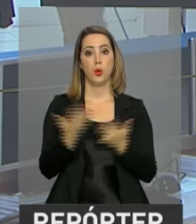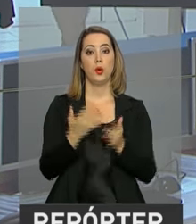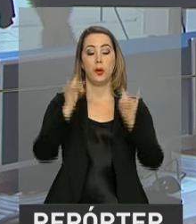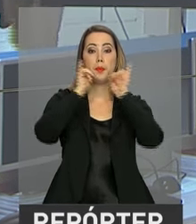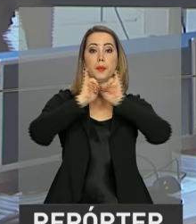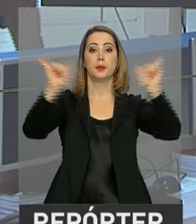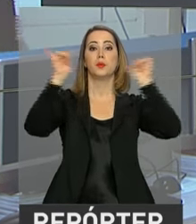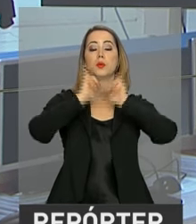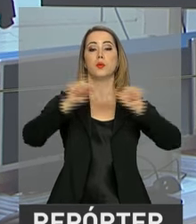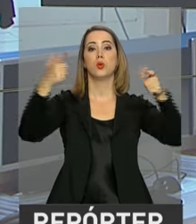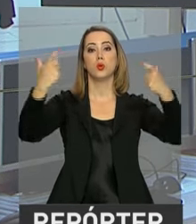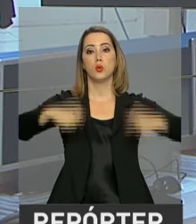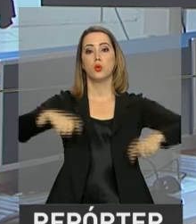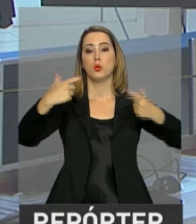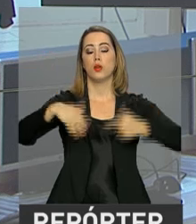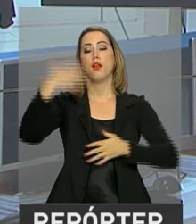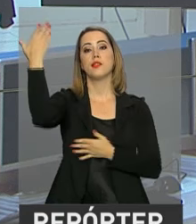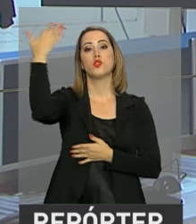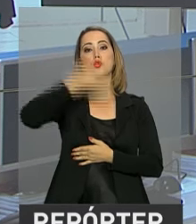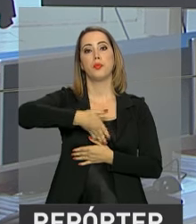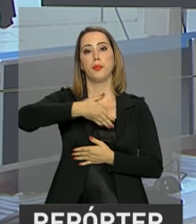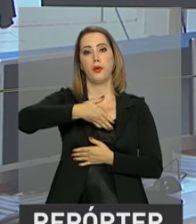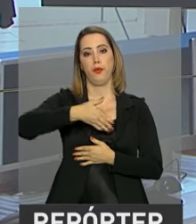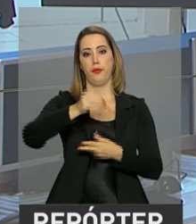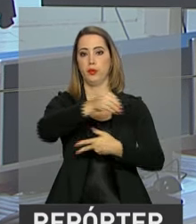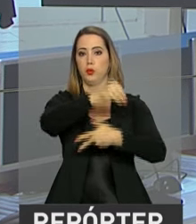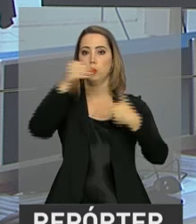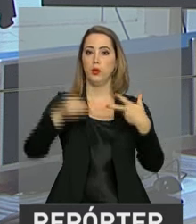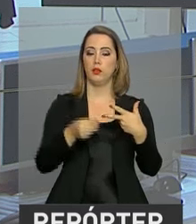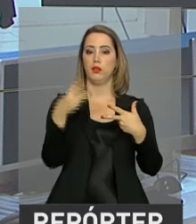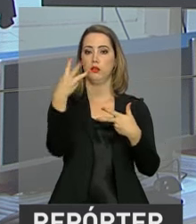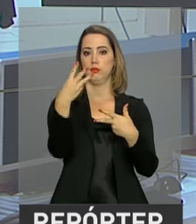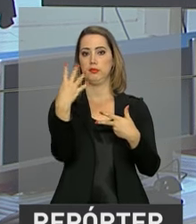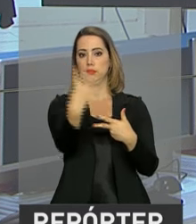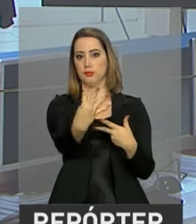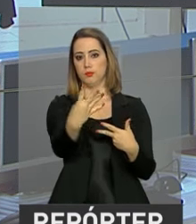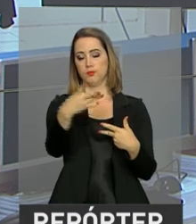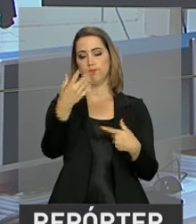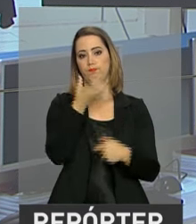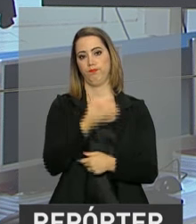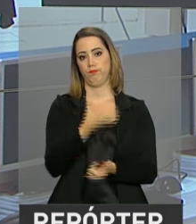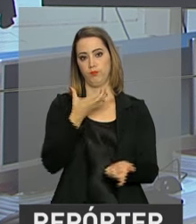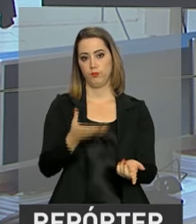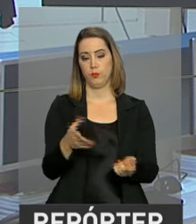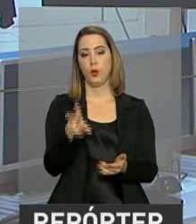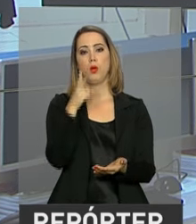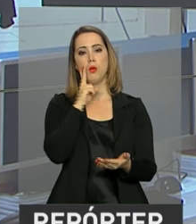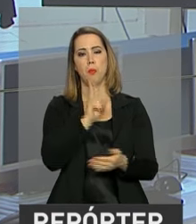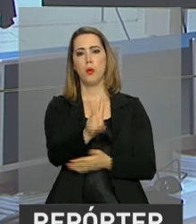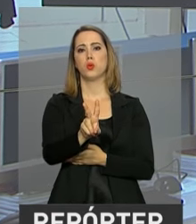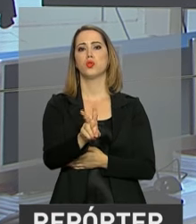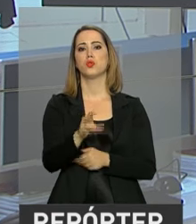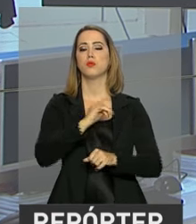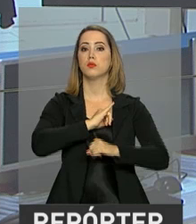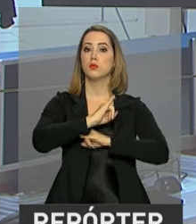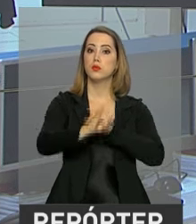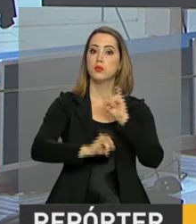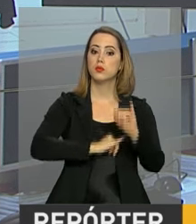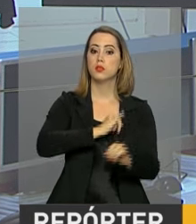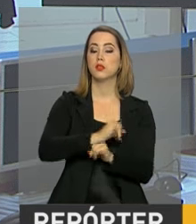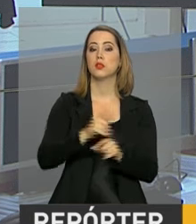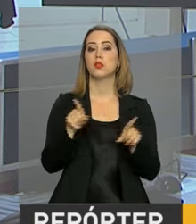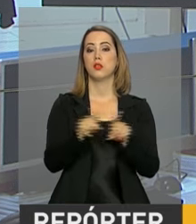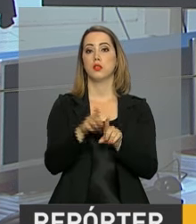divulgados os locais de prova para quem vai fazer o Enem nos dias 3 e 4 de dezembro. A consulta pode ser feita na página do